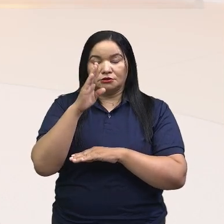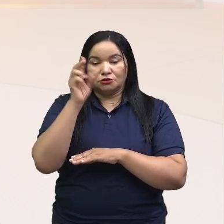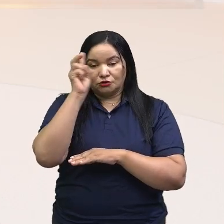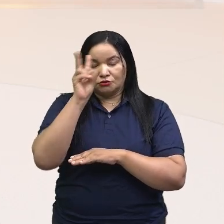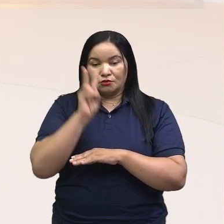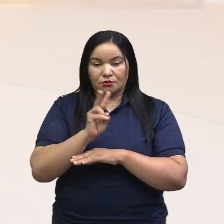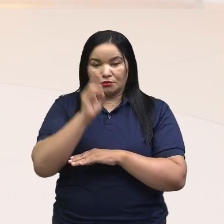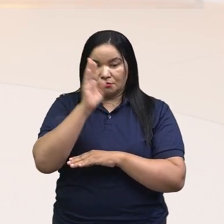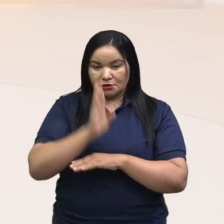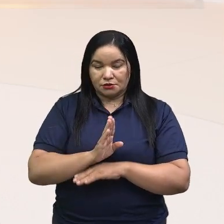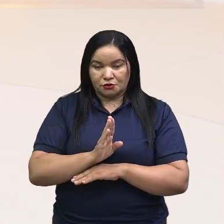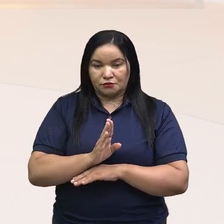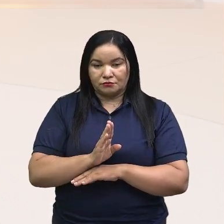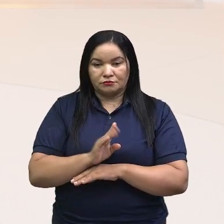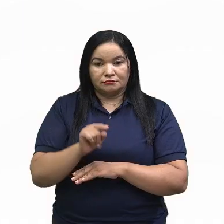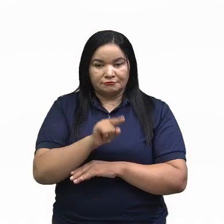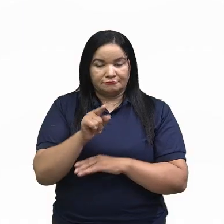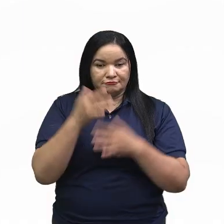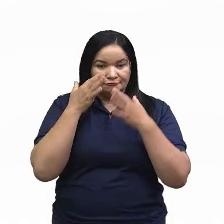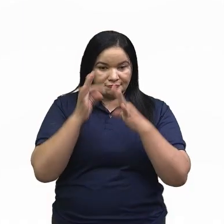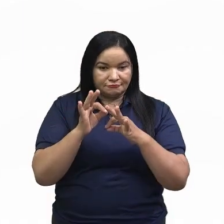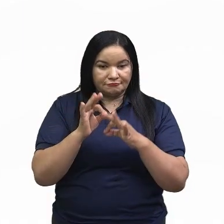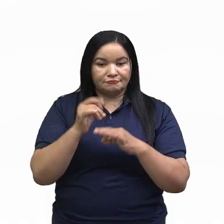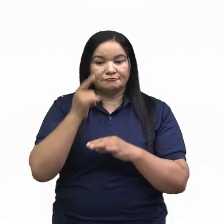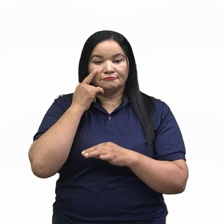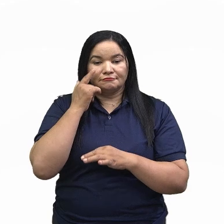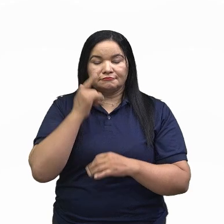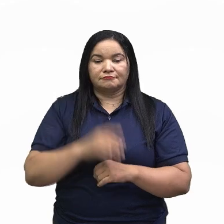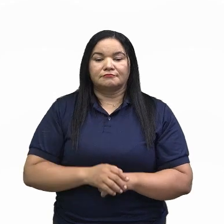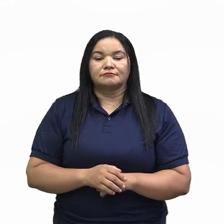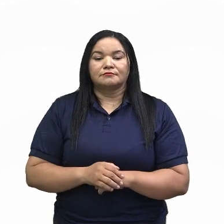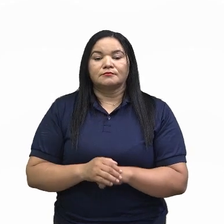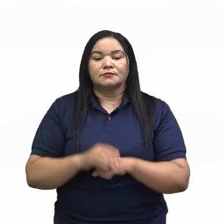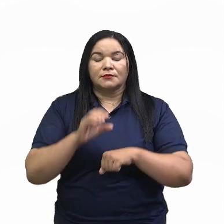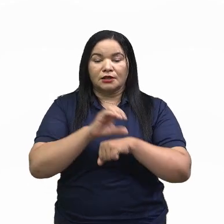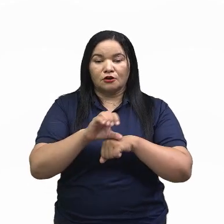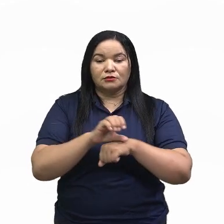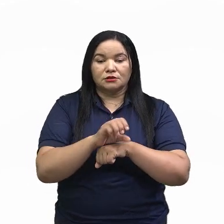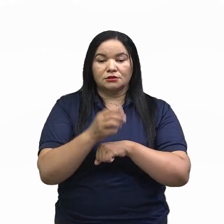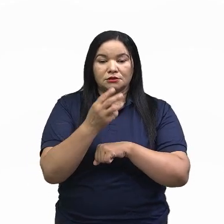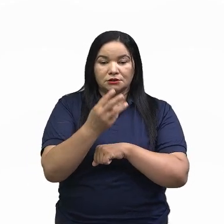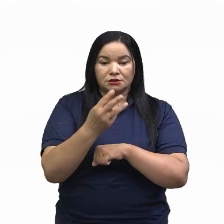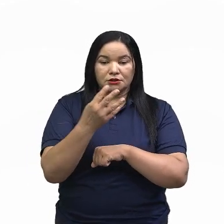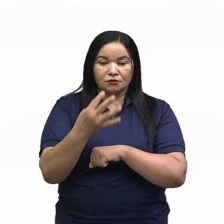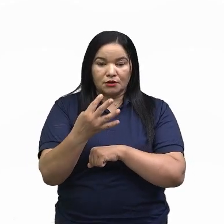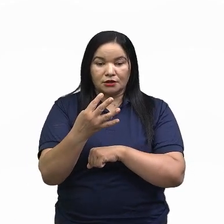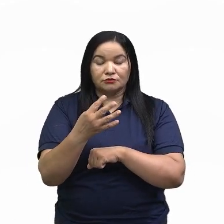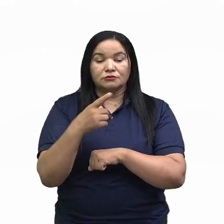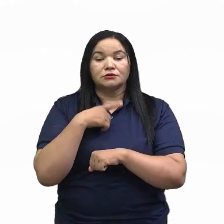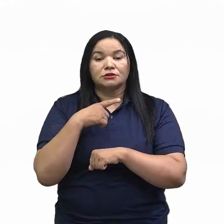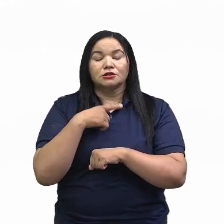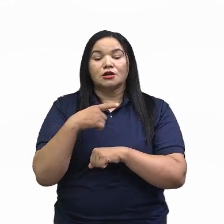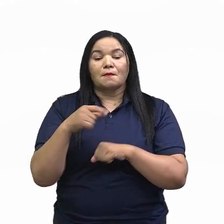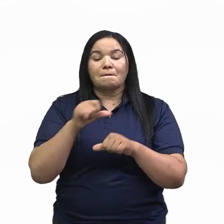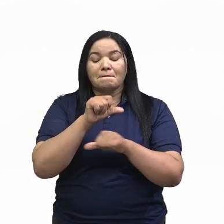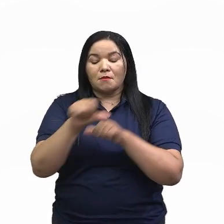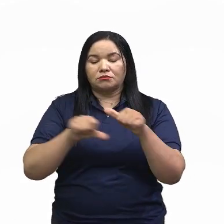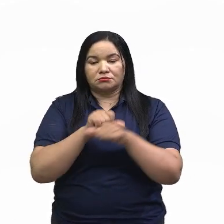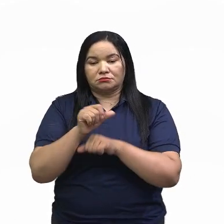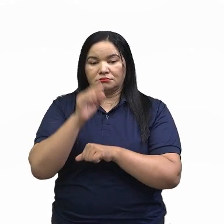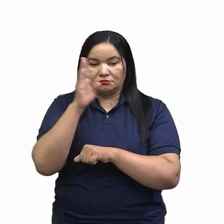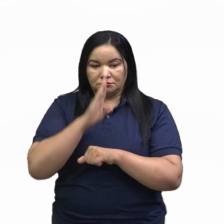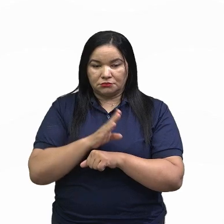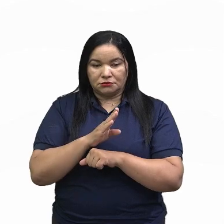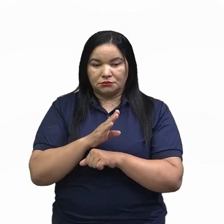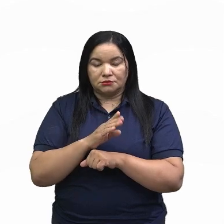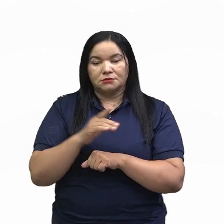Brasil, tá? Então, fique atento. Vamos lá. A Constituição de 34 trouxe várias mudanças para o Brasil, como,